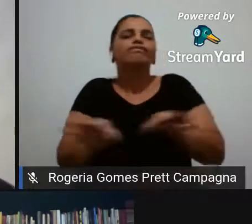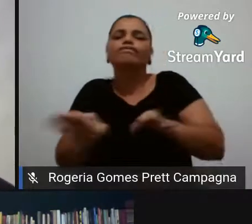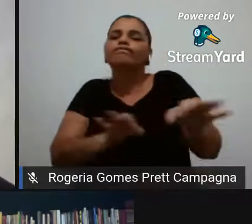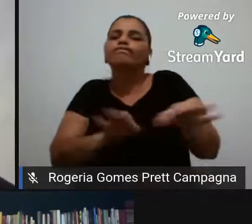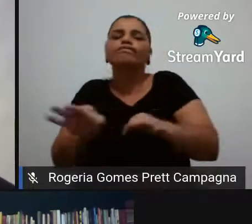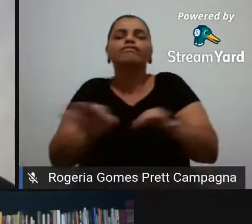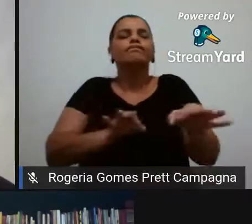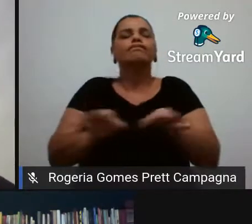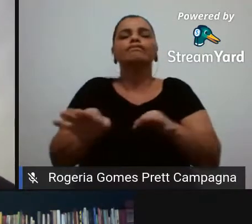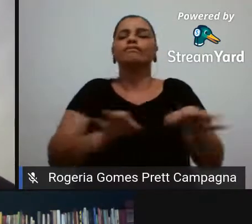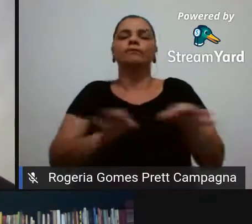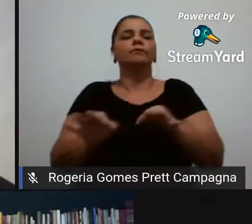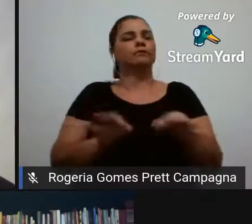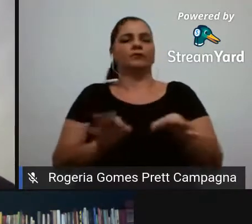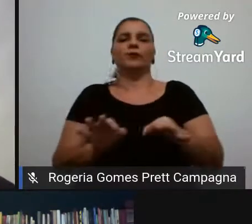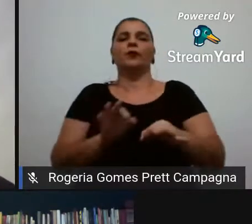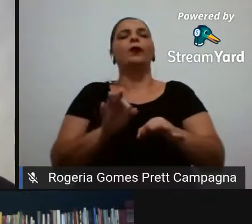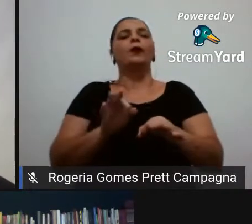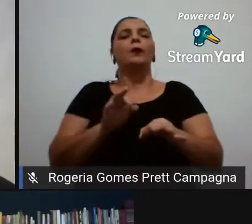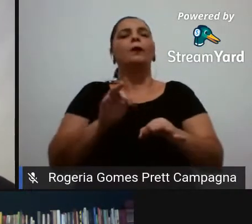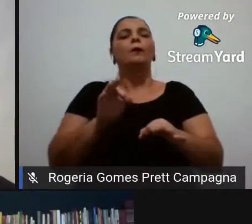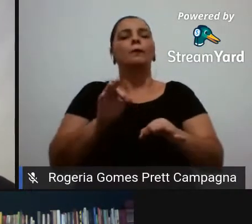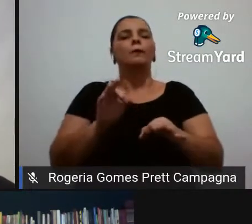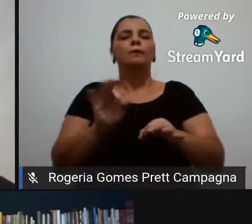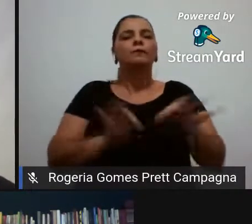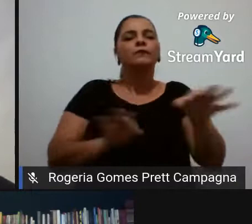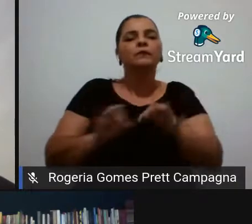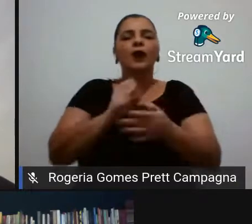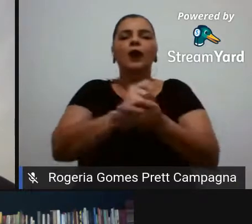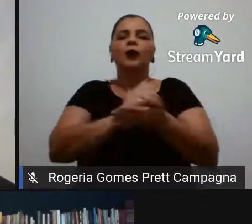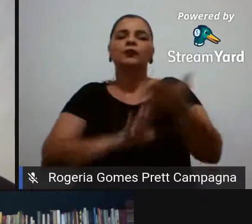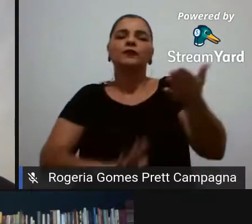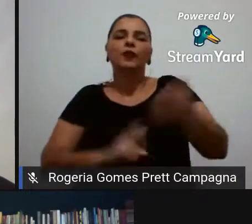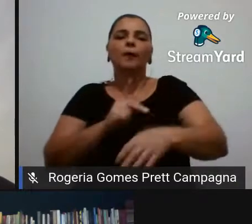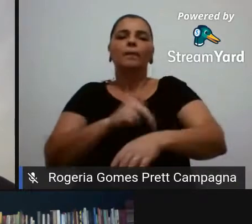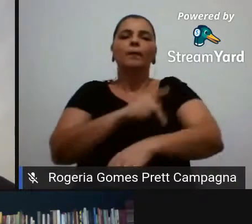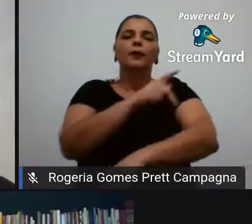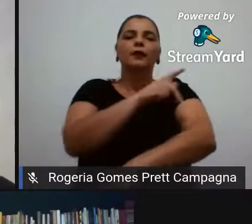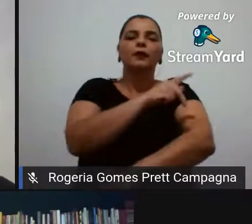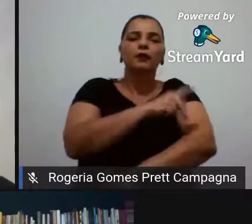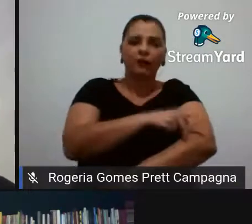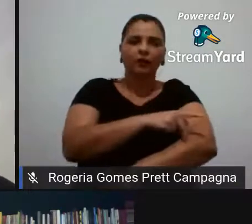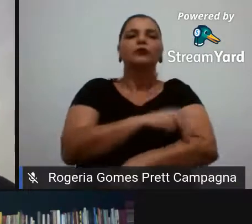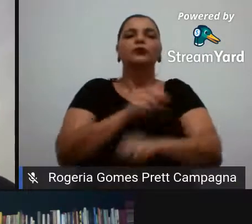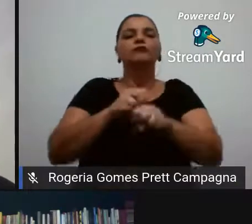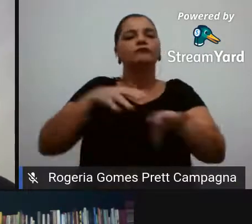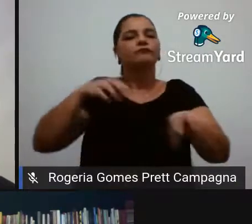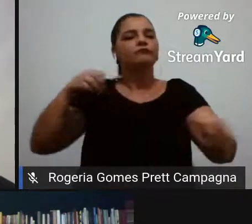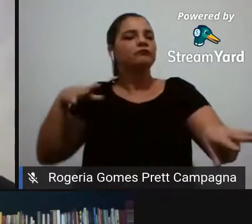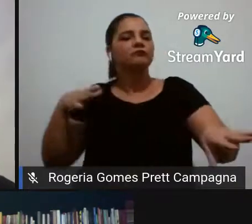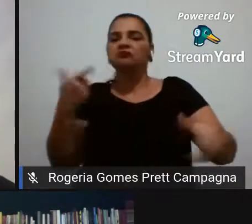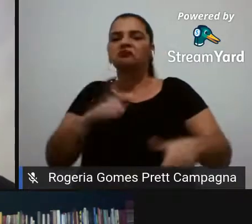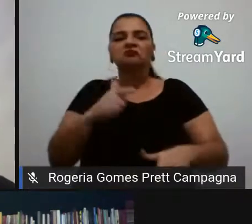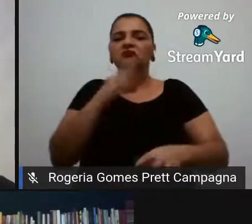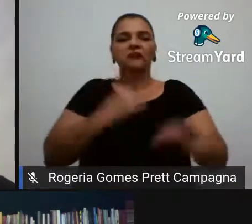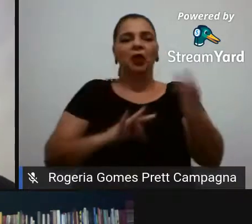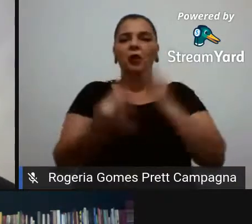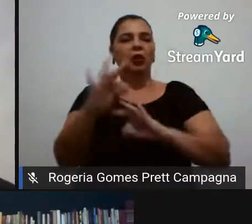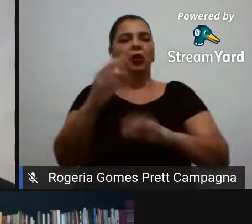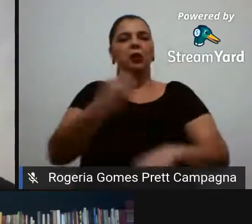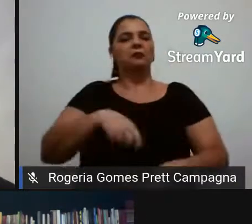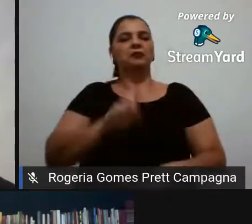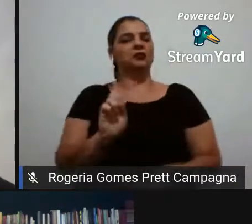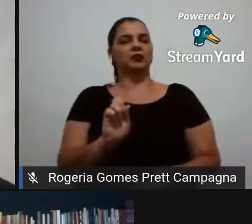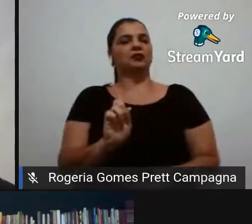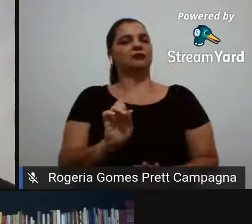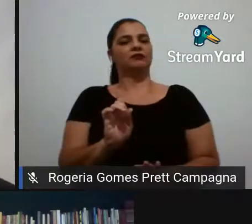implementação de APNPs offline, ou seja, de atividades pedagógicas não presenciais que não envolvem tecnologia. Afinal, a